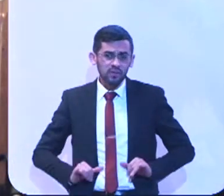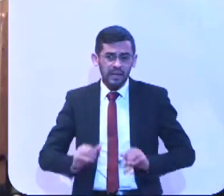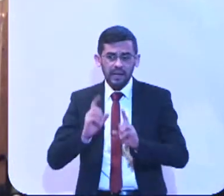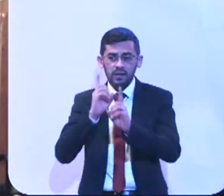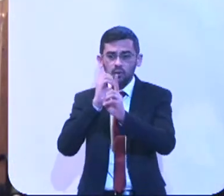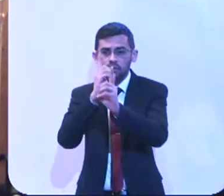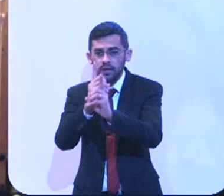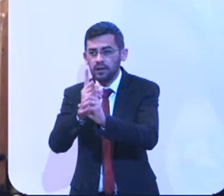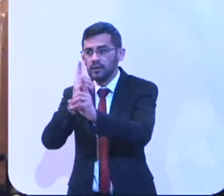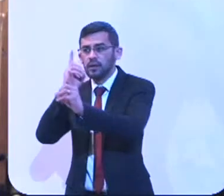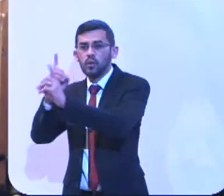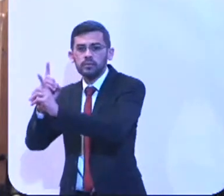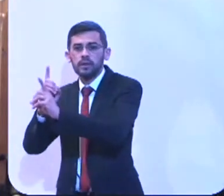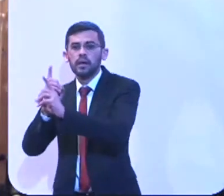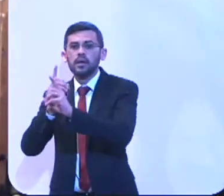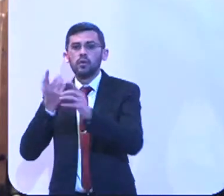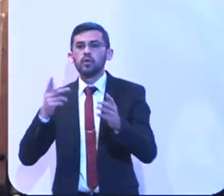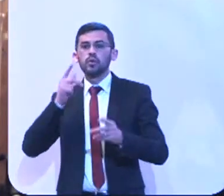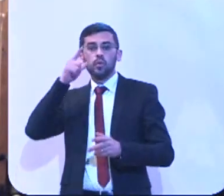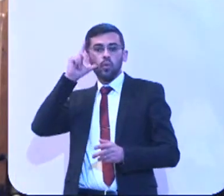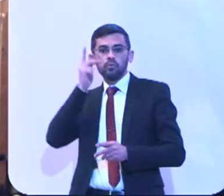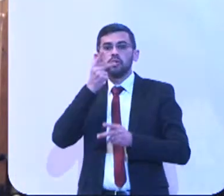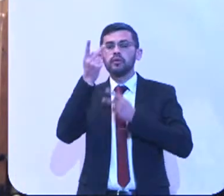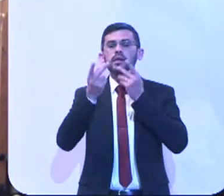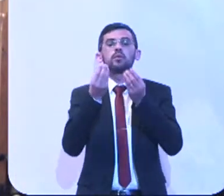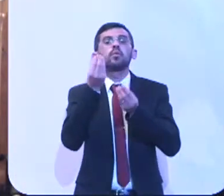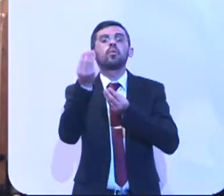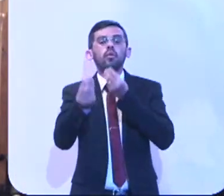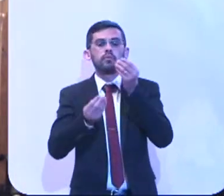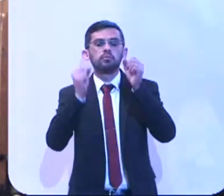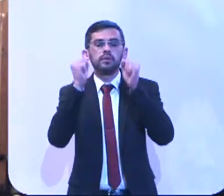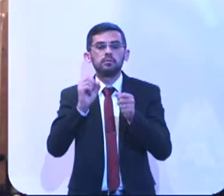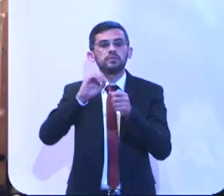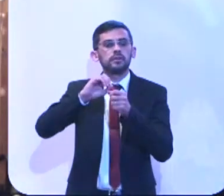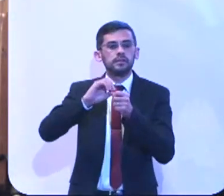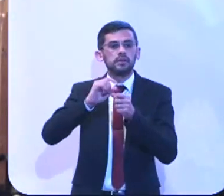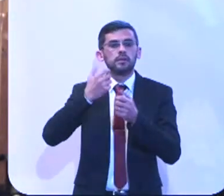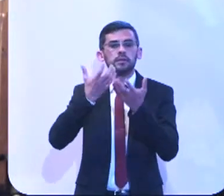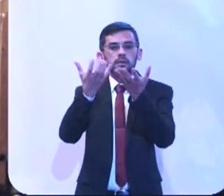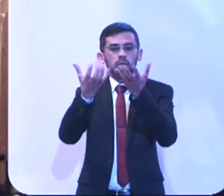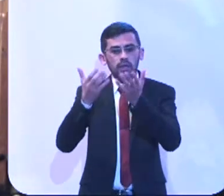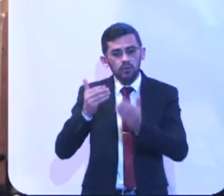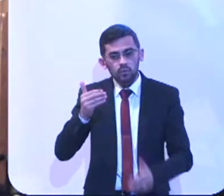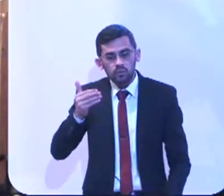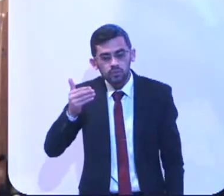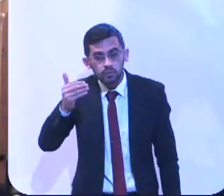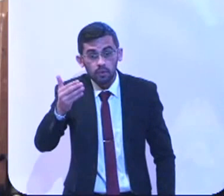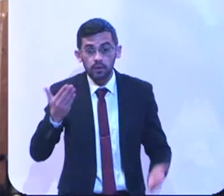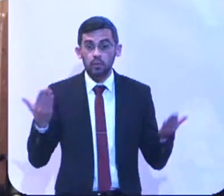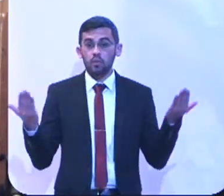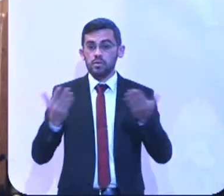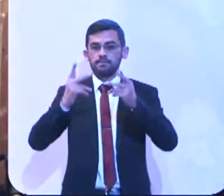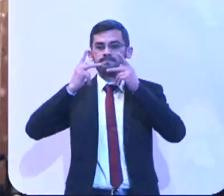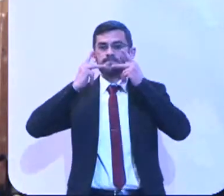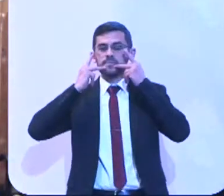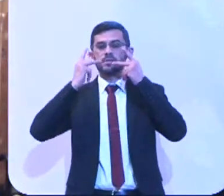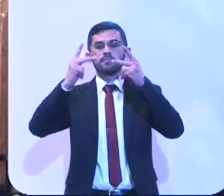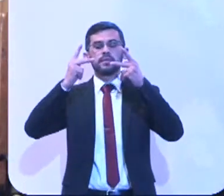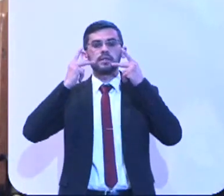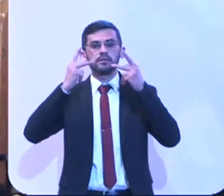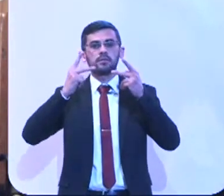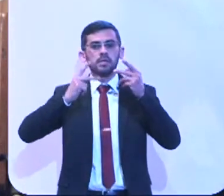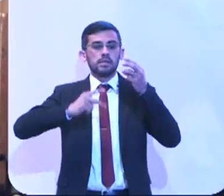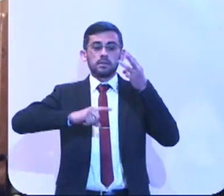encontro. E ontem eu falei como nós podemos fazer isso. E eu quero continuar essa mensagem.